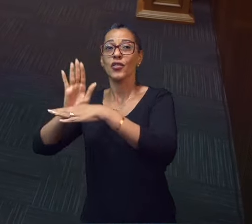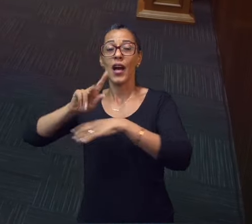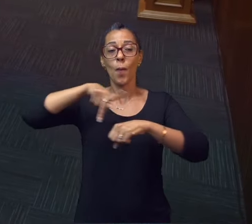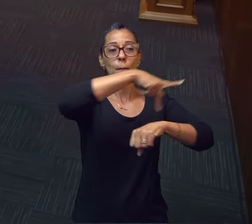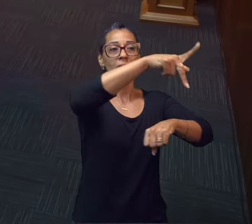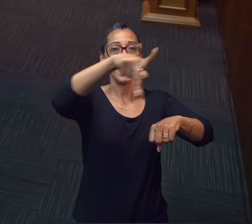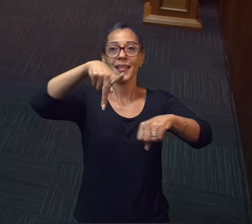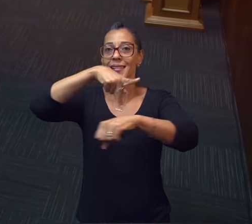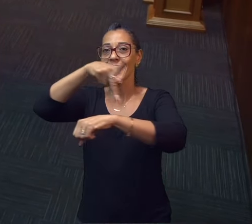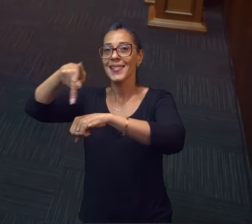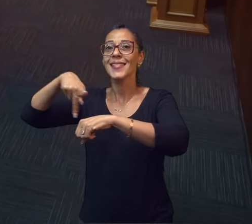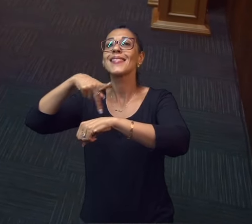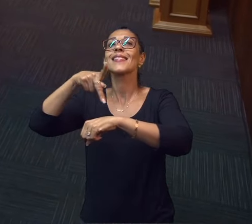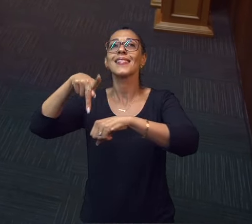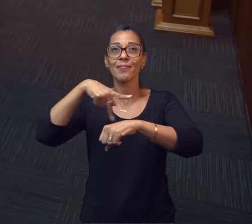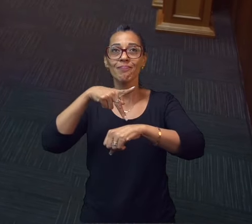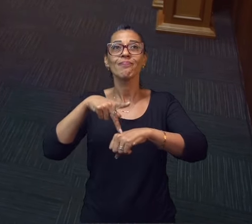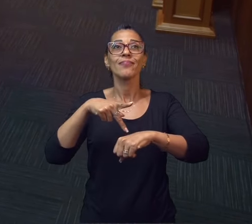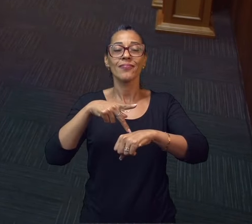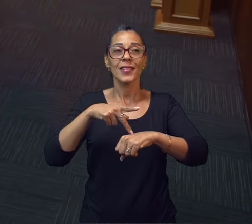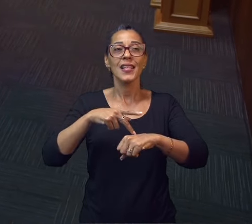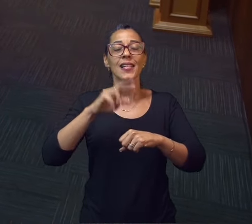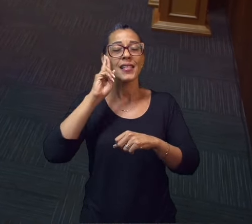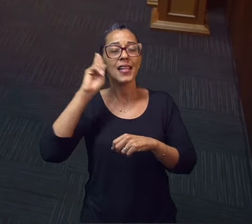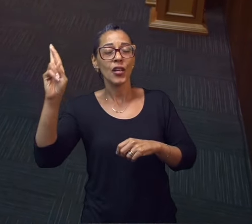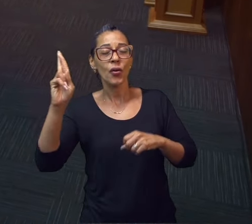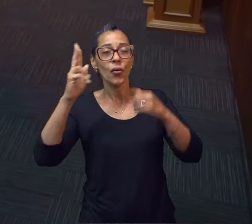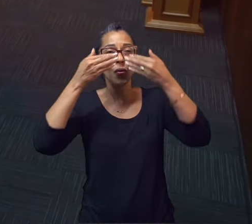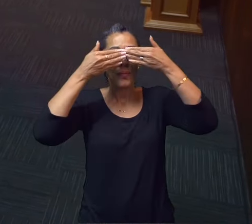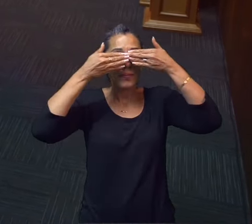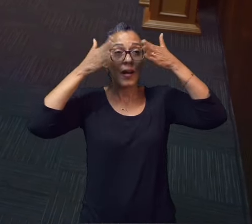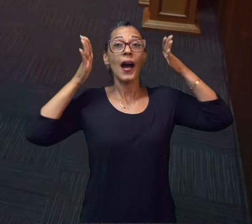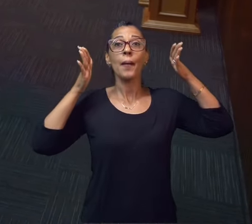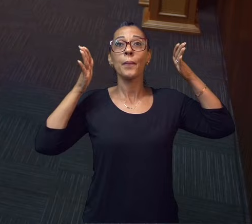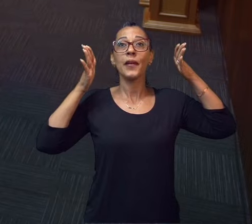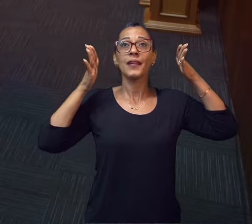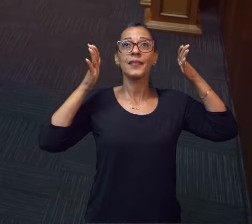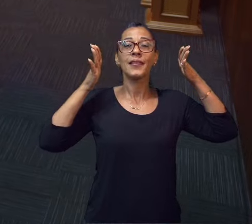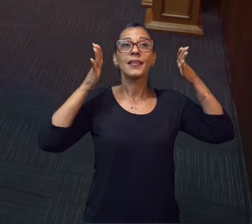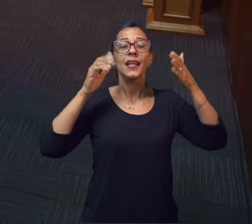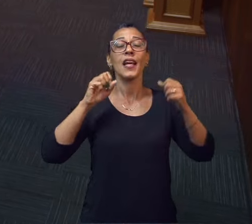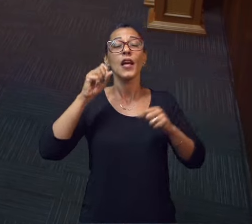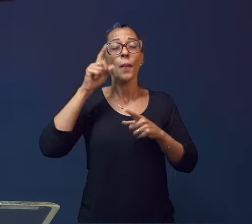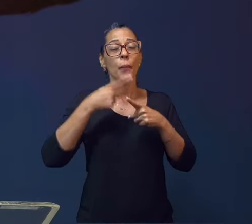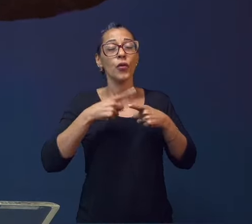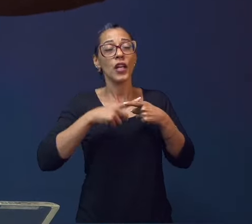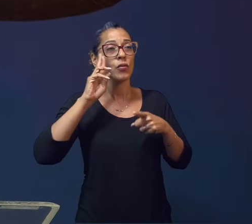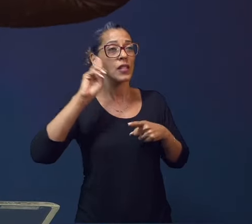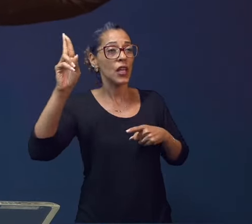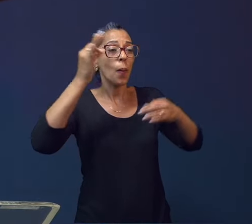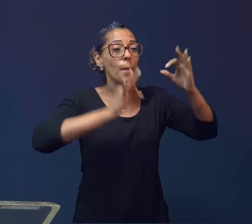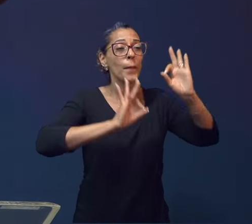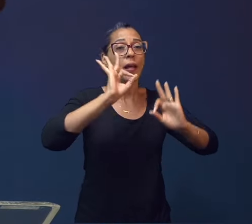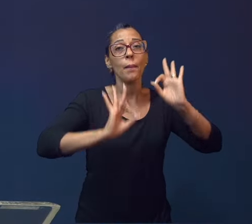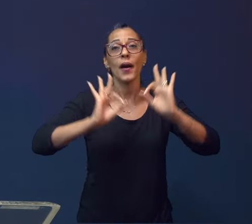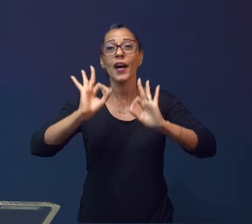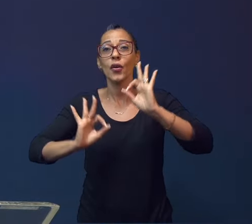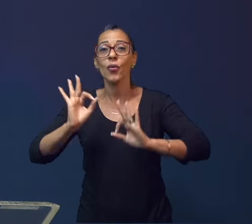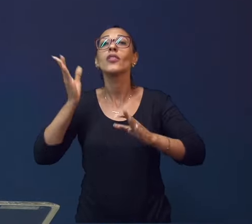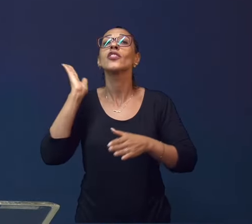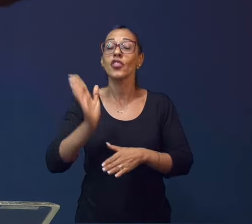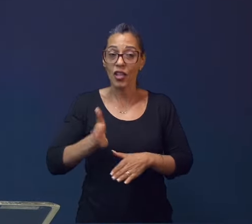bacanara vai abre senhor os olhos do teu povo porque o Senhor Já preparou uma fonte um manancial de águas de